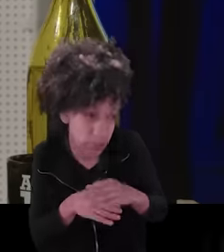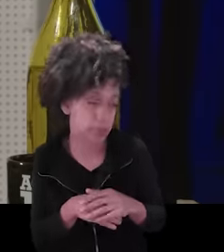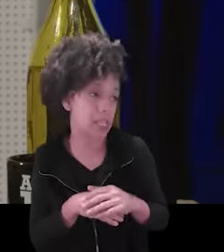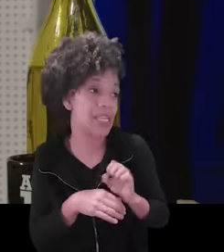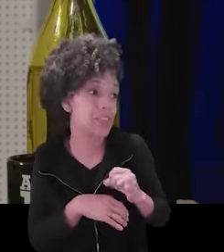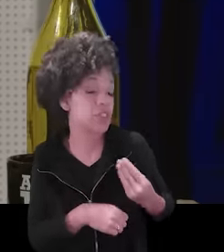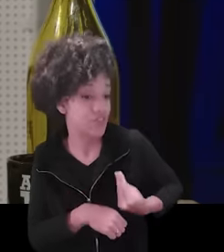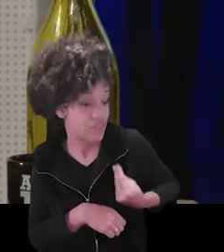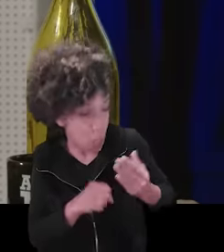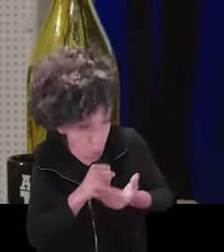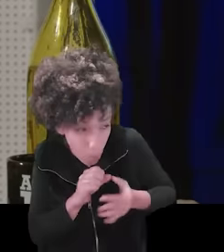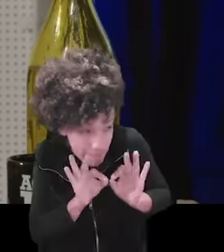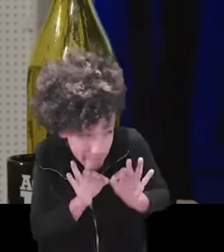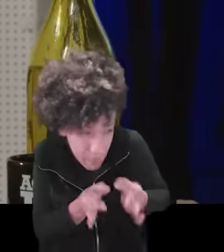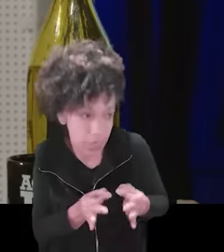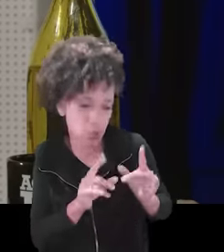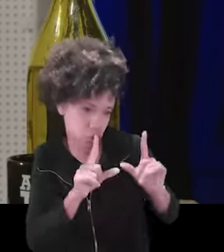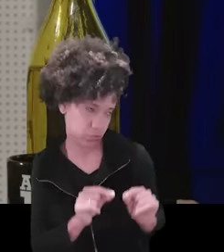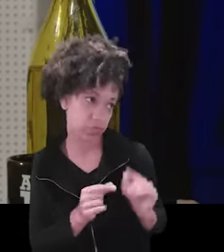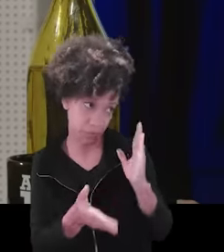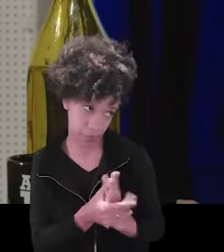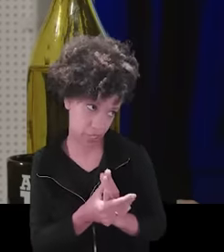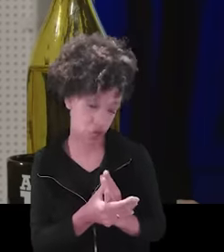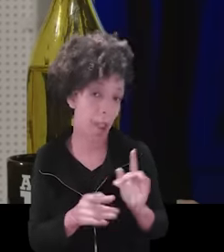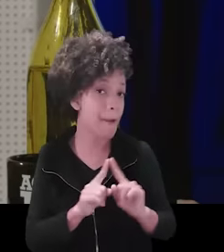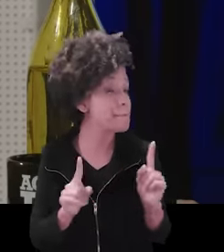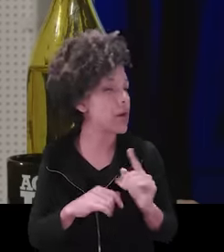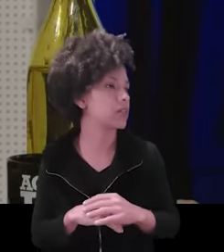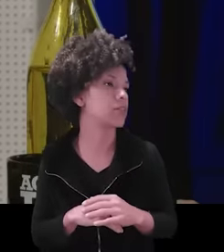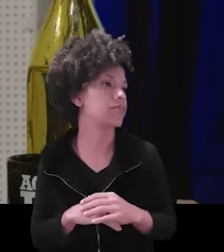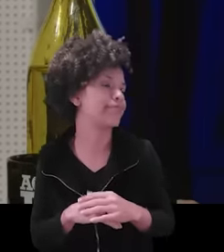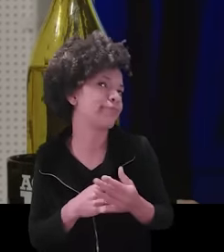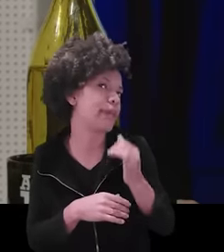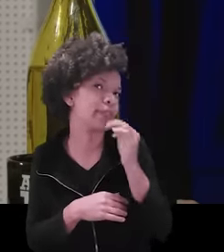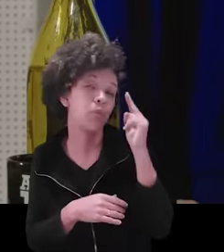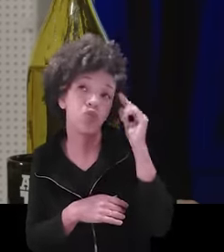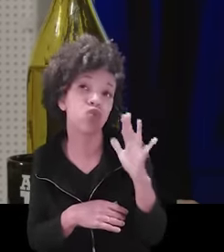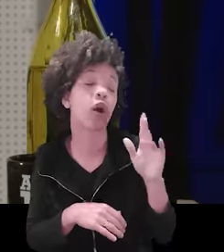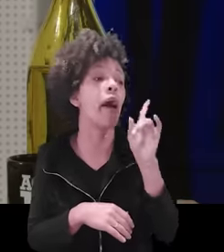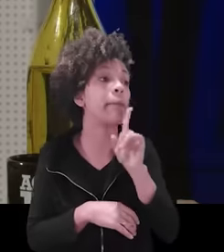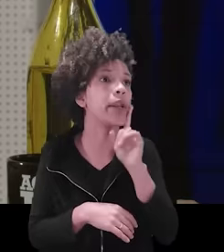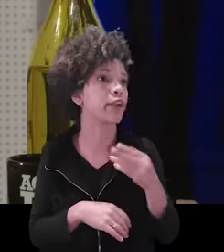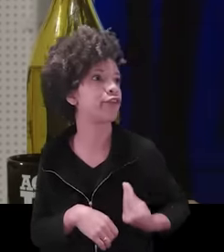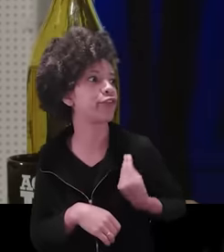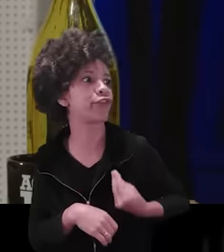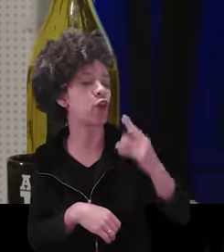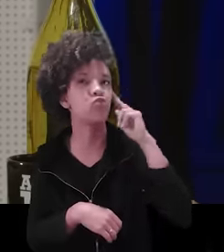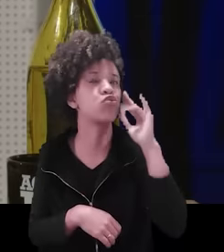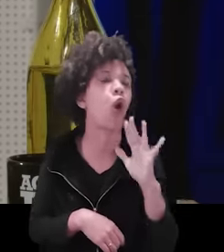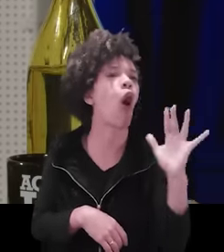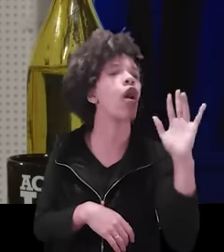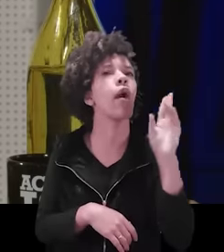Vasco Então você quiser viver no básico dá para diminuir pela metade mas aí você fala do sonho americano eu vou lá